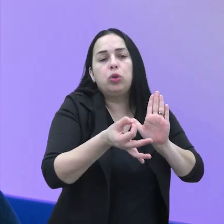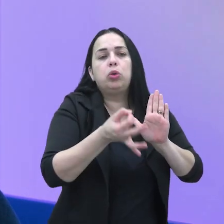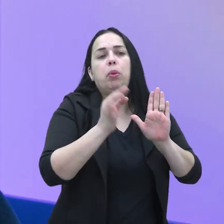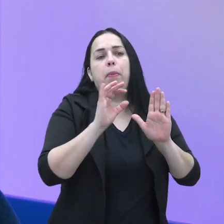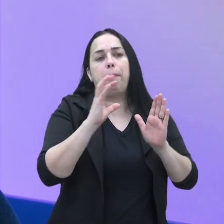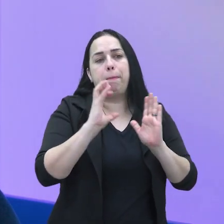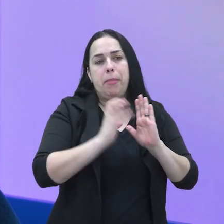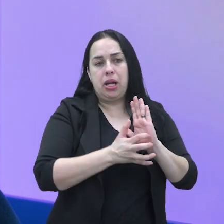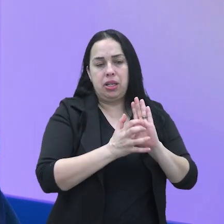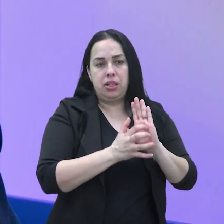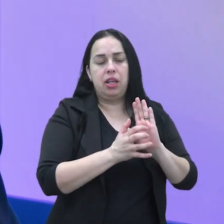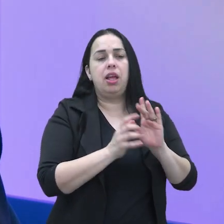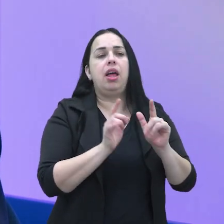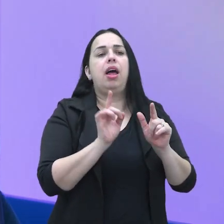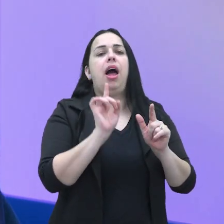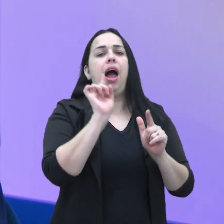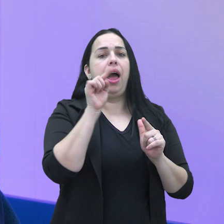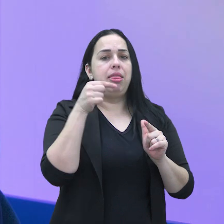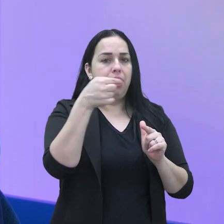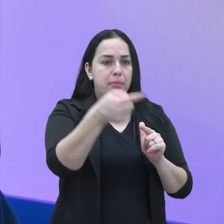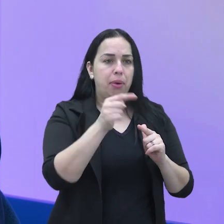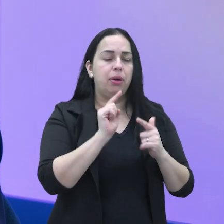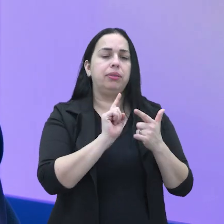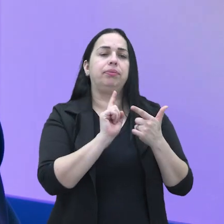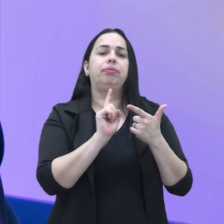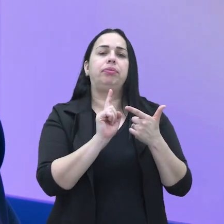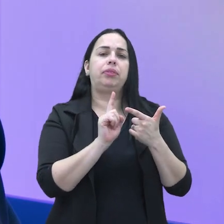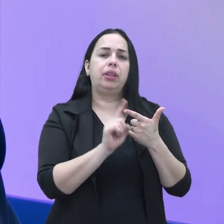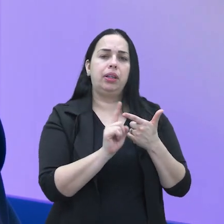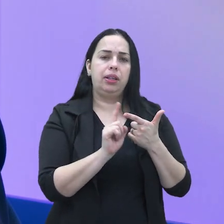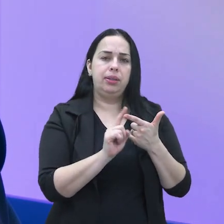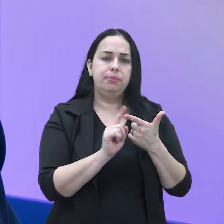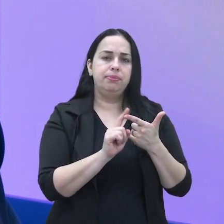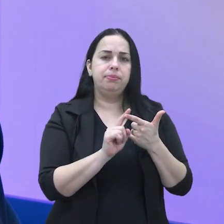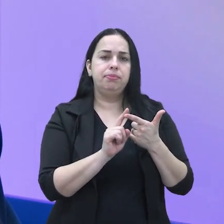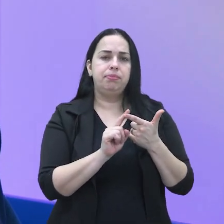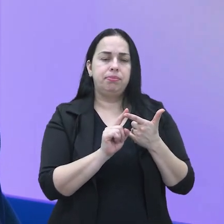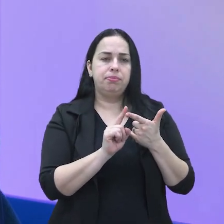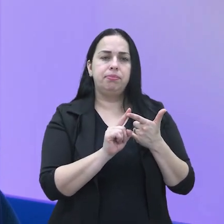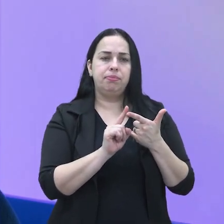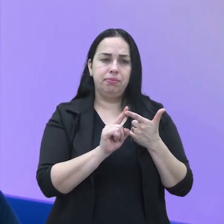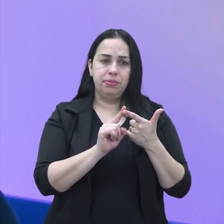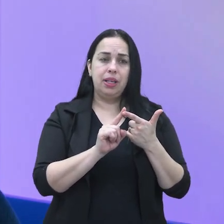as bandeiras que ele defende. Depois desse programa, você precisa